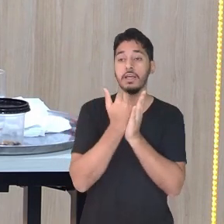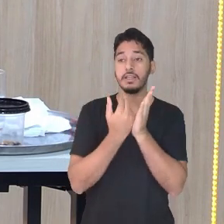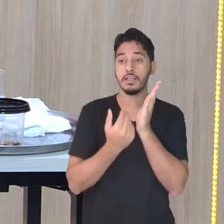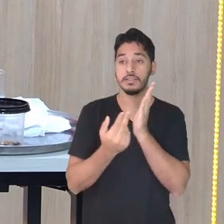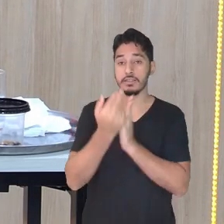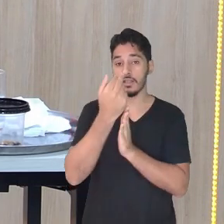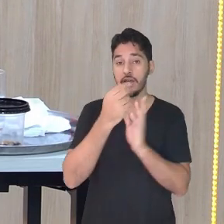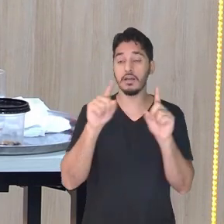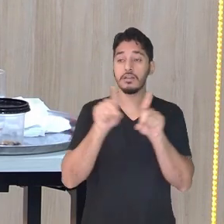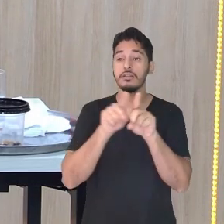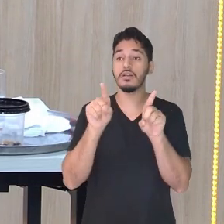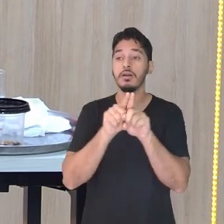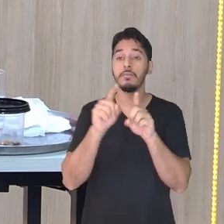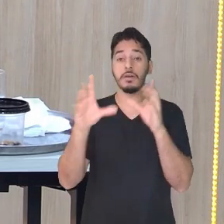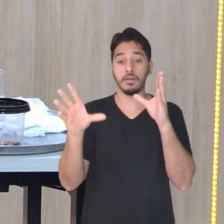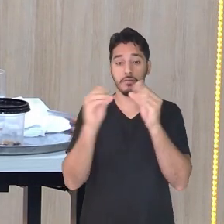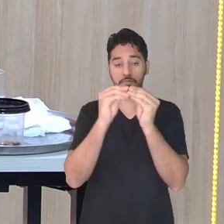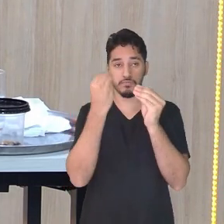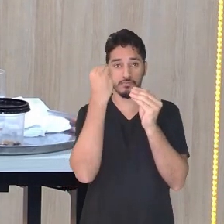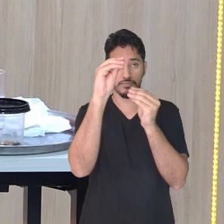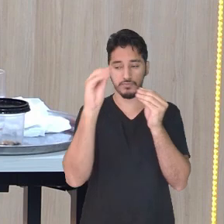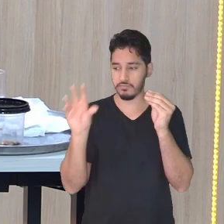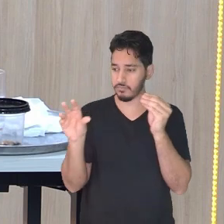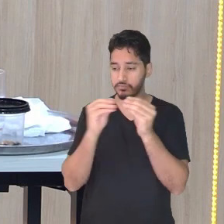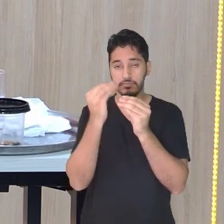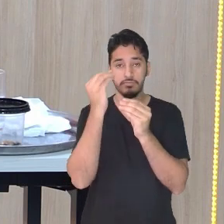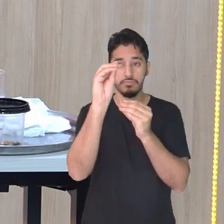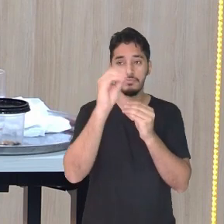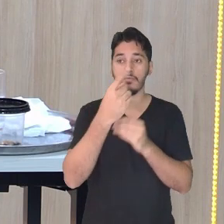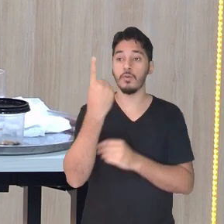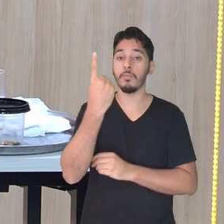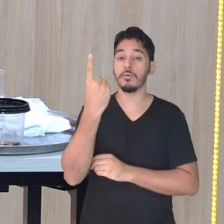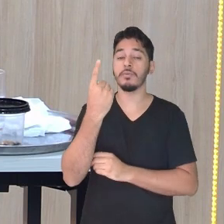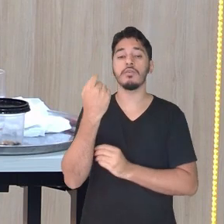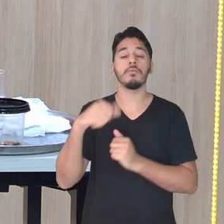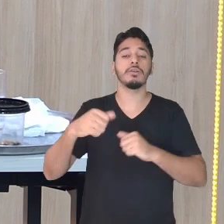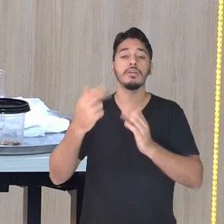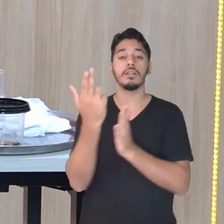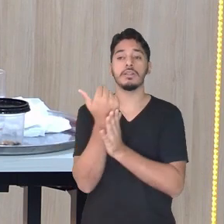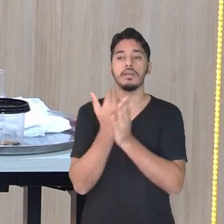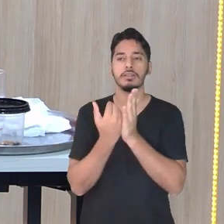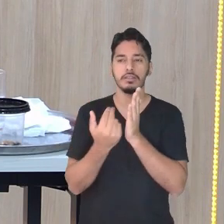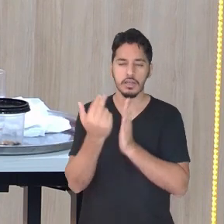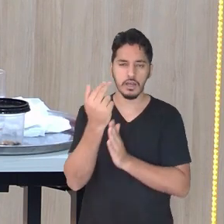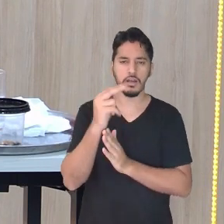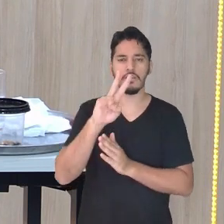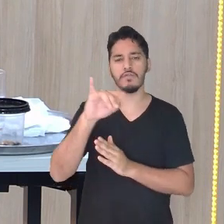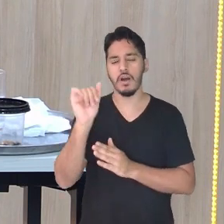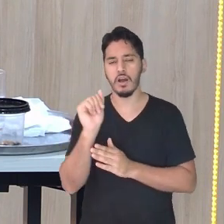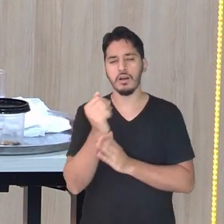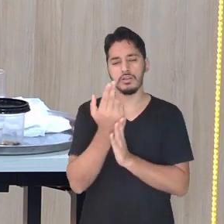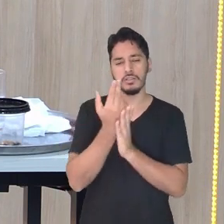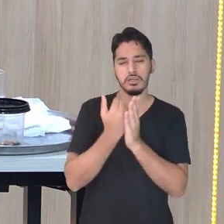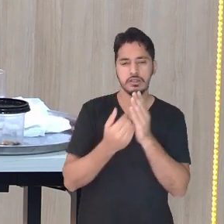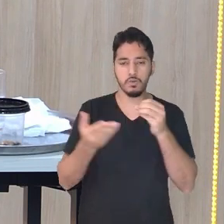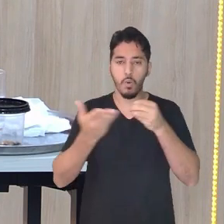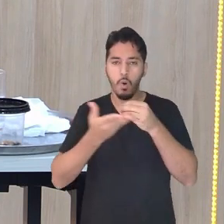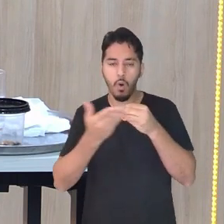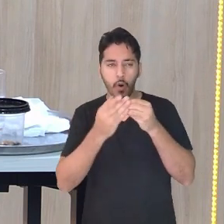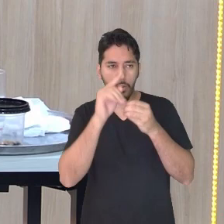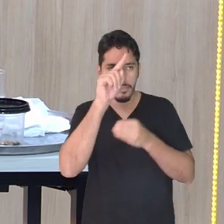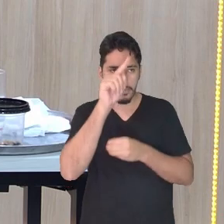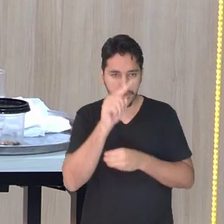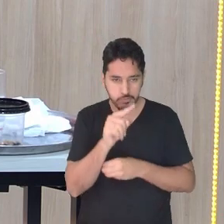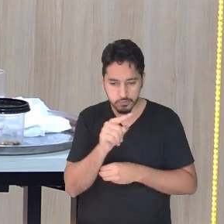vão preencher. Veja que interessante. O primeiro vocês vão ter que desenhar. Vocês vão lá e vão desenhar o copo